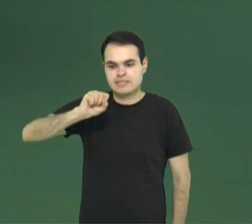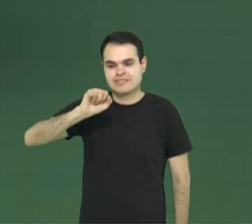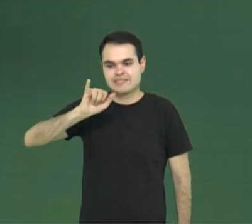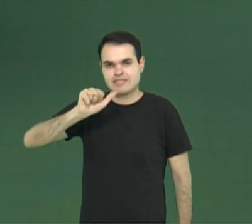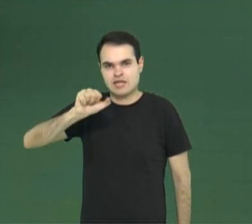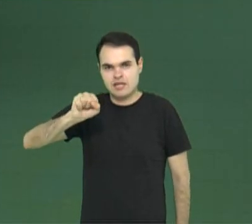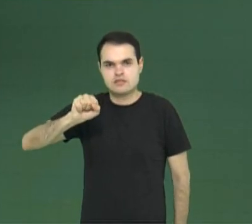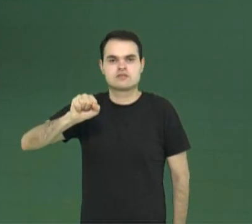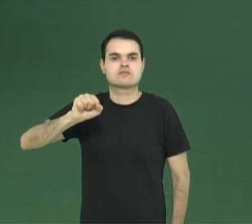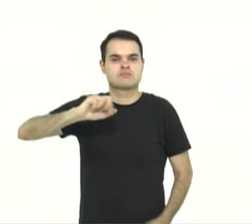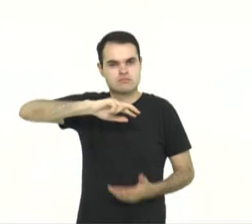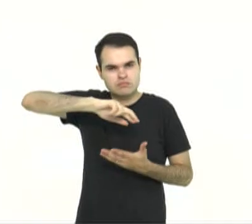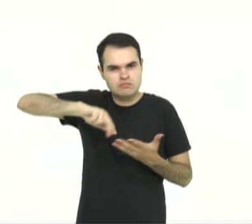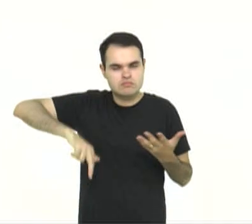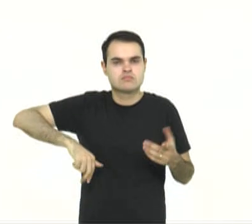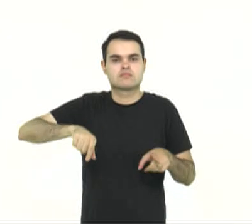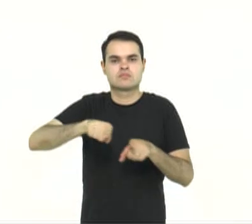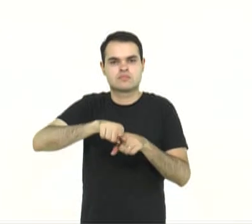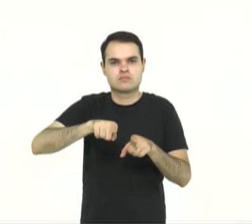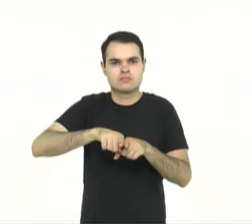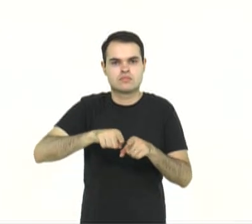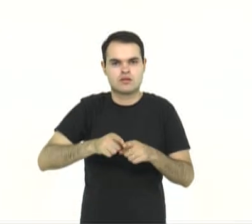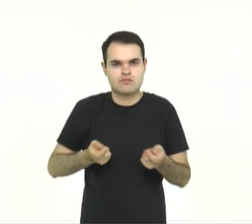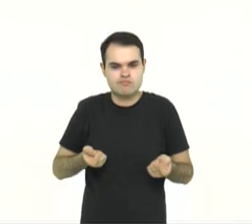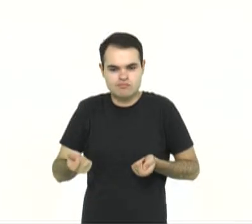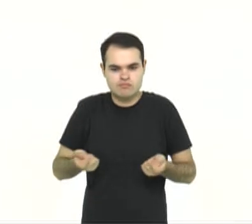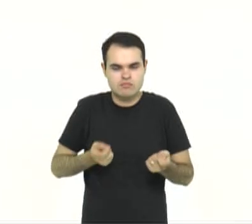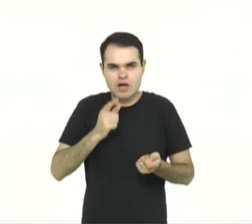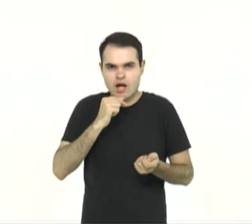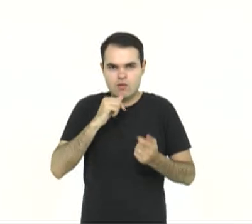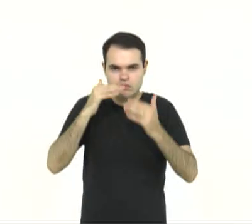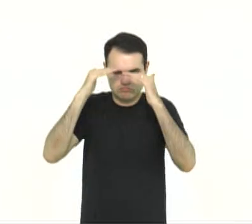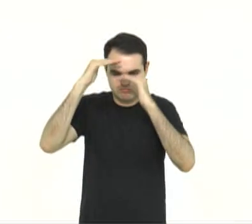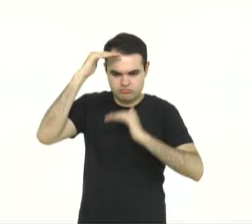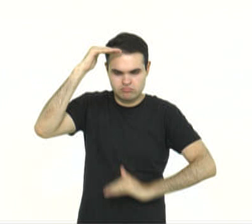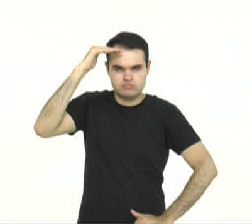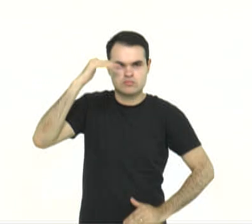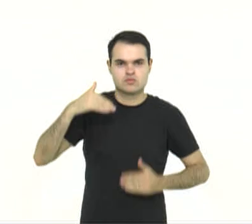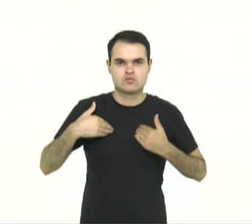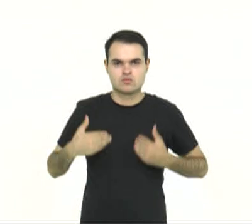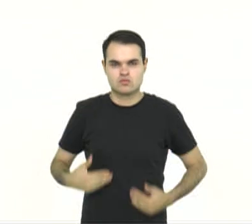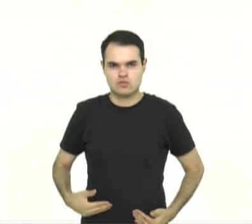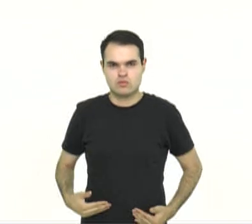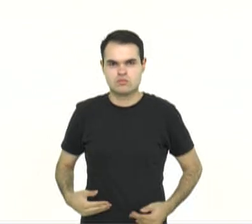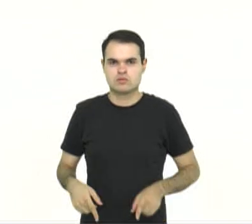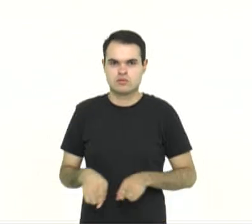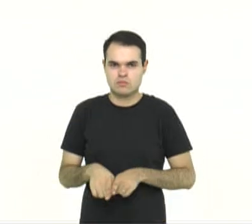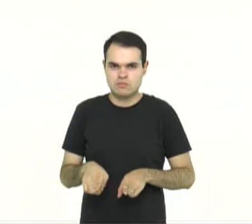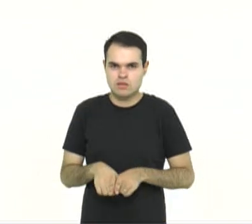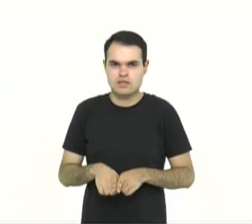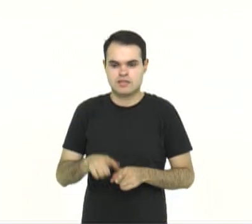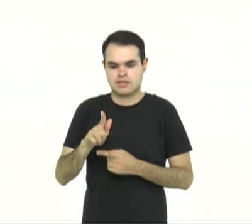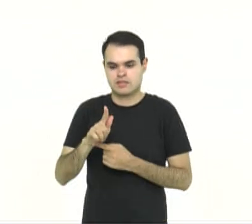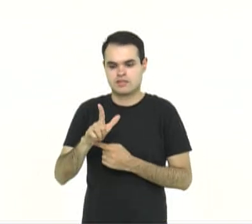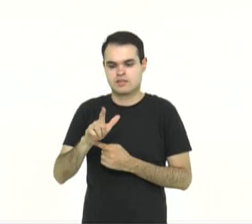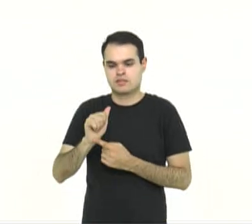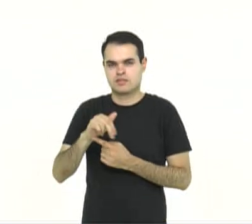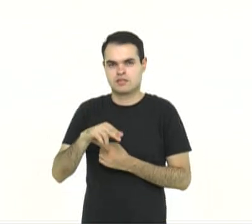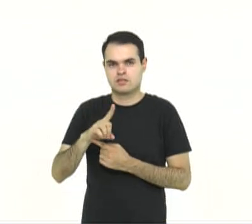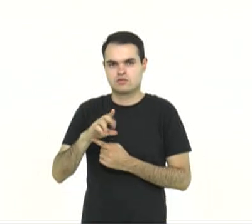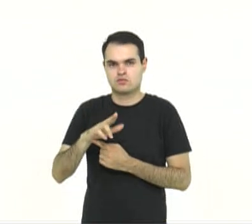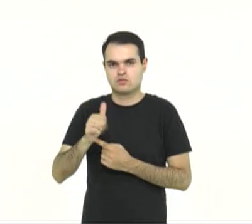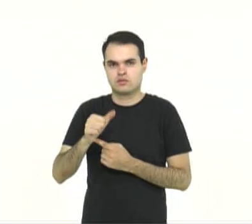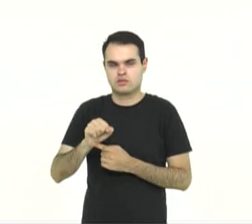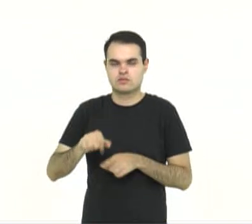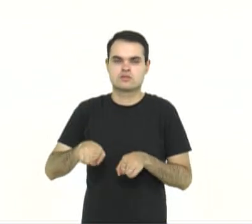fazer a reabsorção. Regula o volume de água no corpo. Não só as glândulas sudoríparas fazem isso através do sistema tegumentar, como